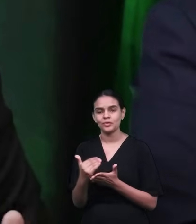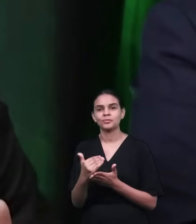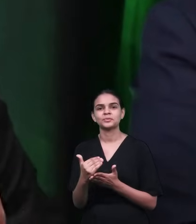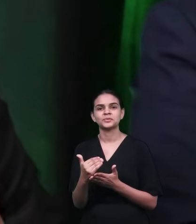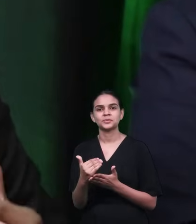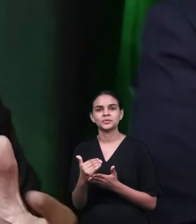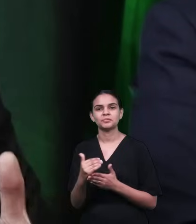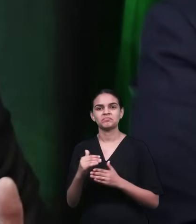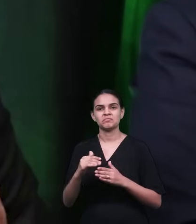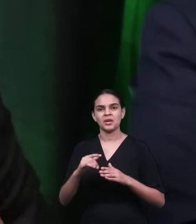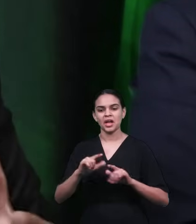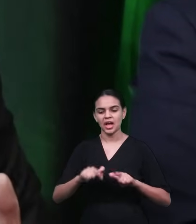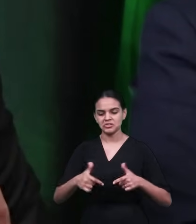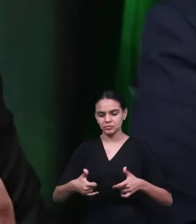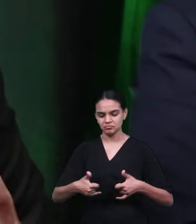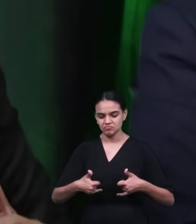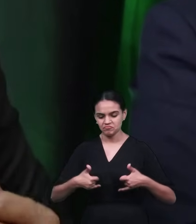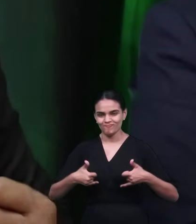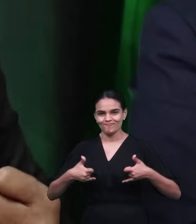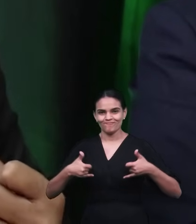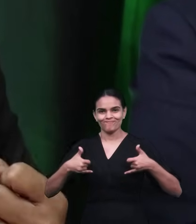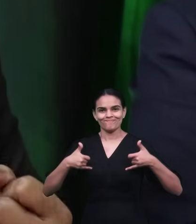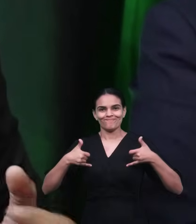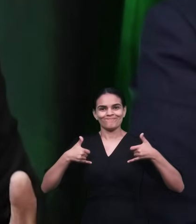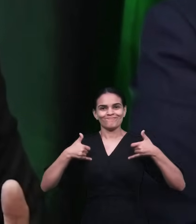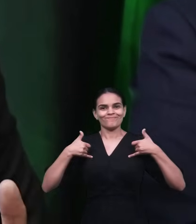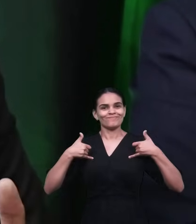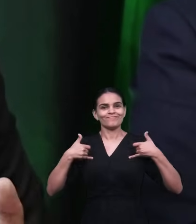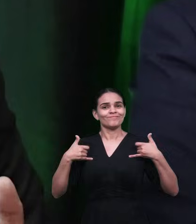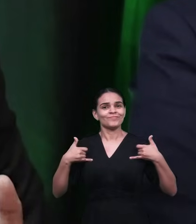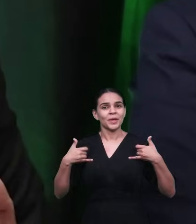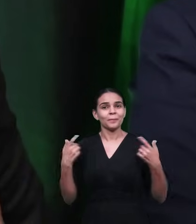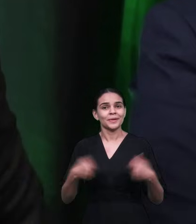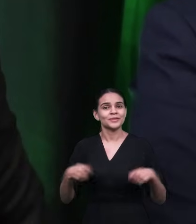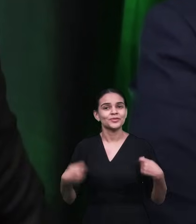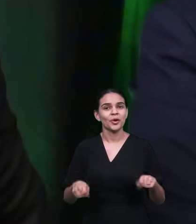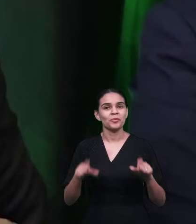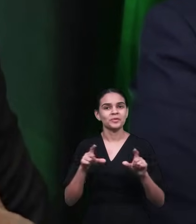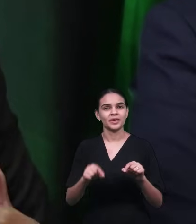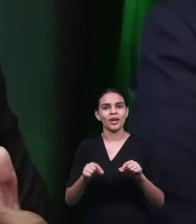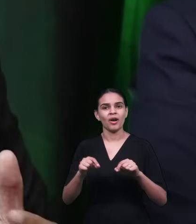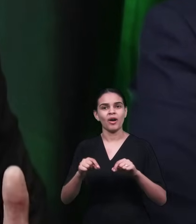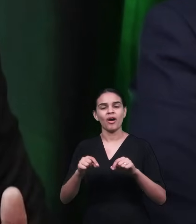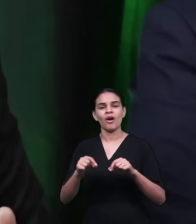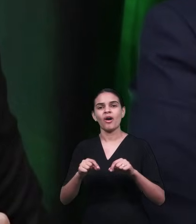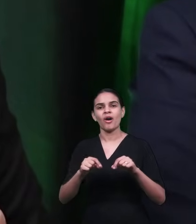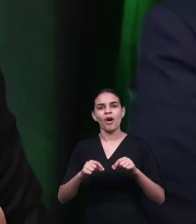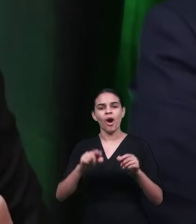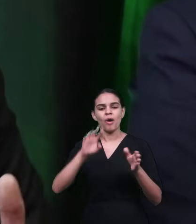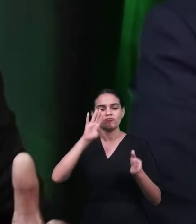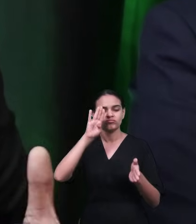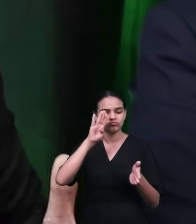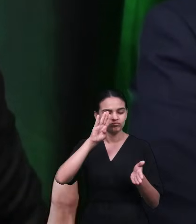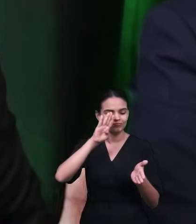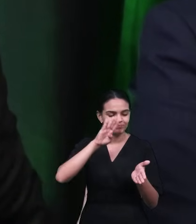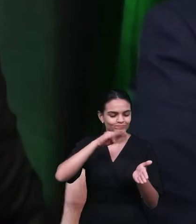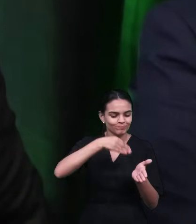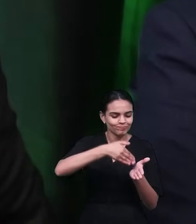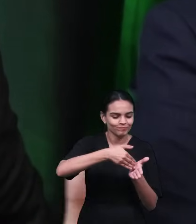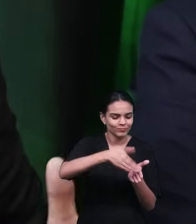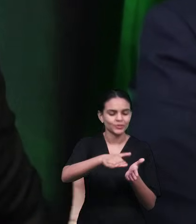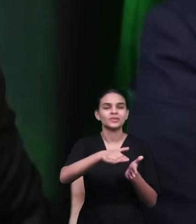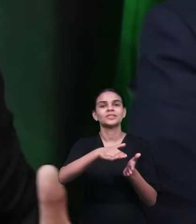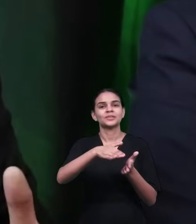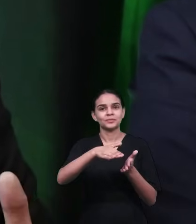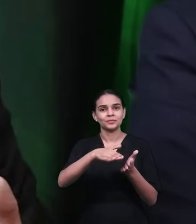isso houve esse conflito, né? E ela foi lançada fora. Ela não tinha direito a nada, era uma